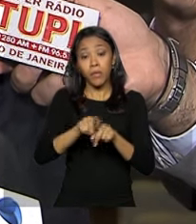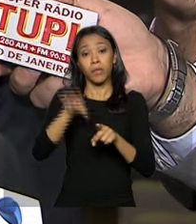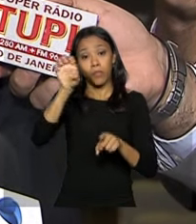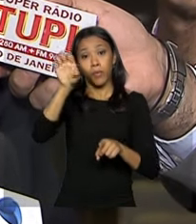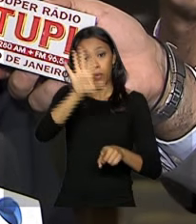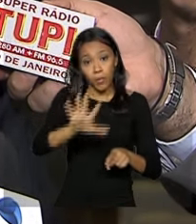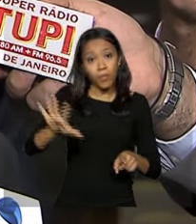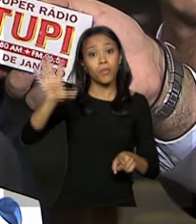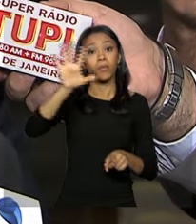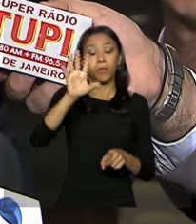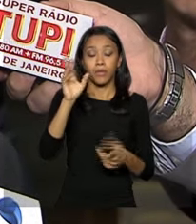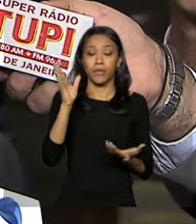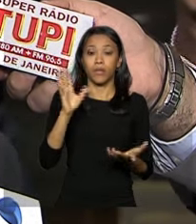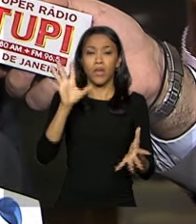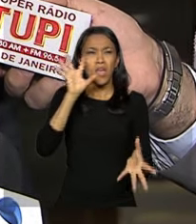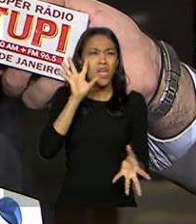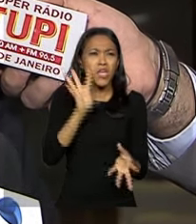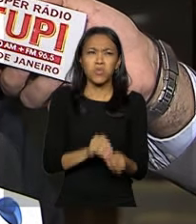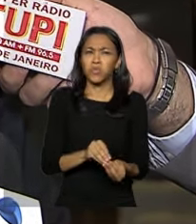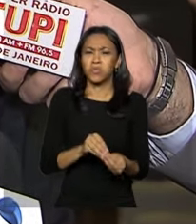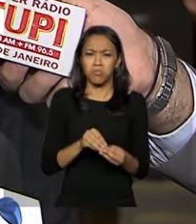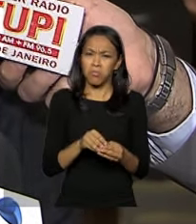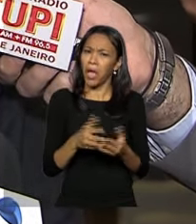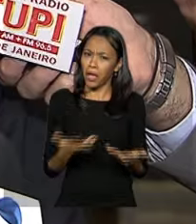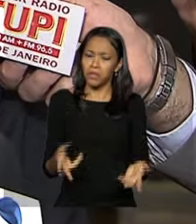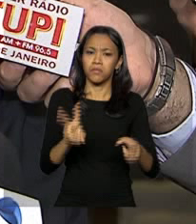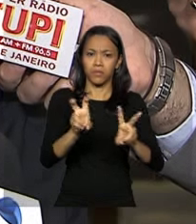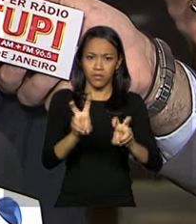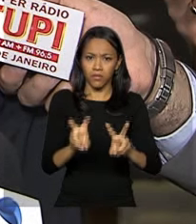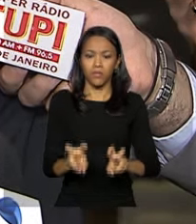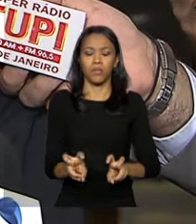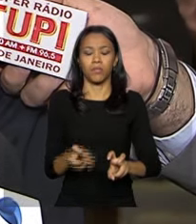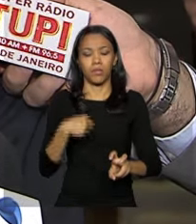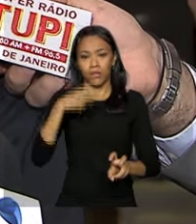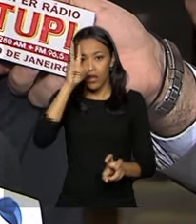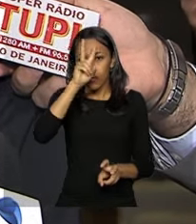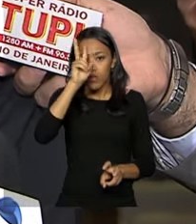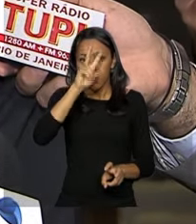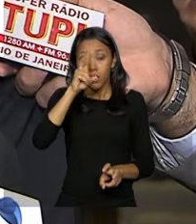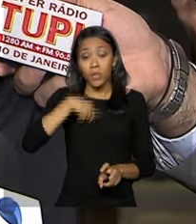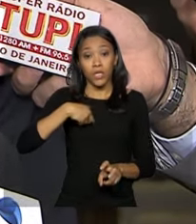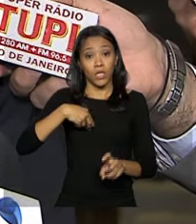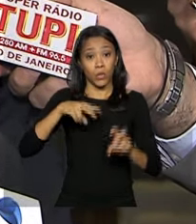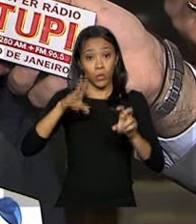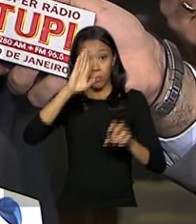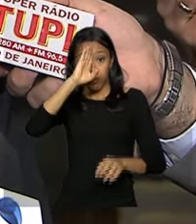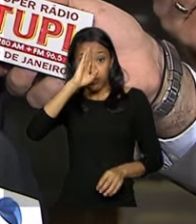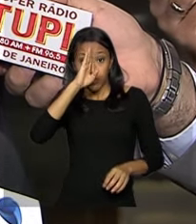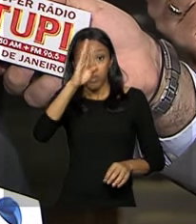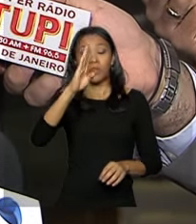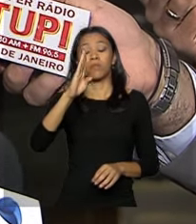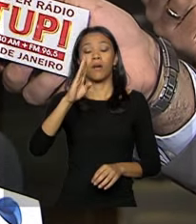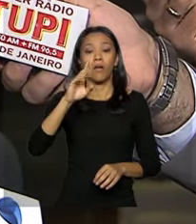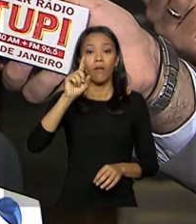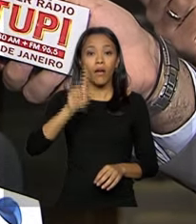em resumo, são esses os temas, lembrando que o tema central é